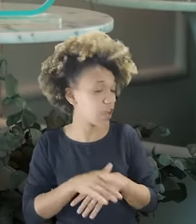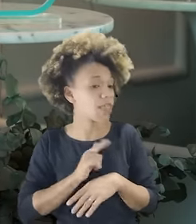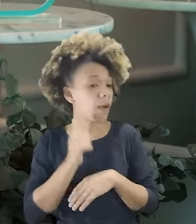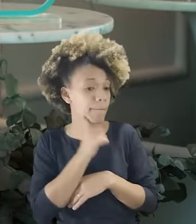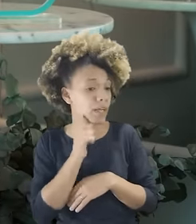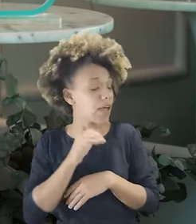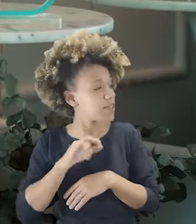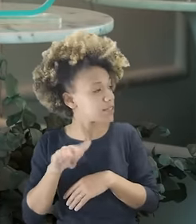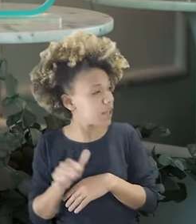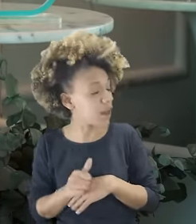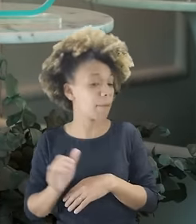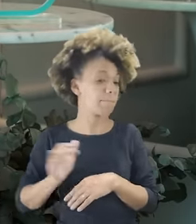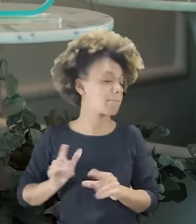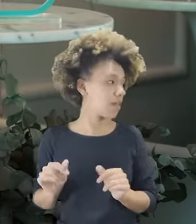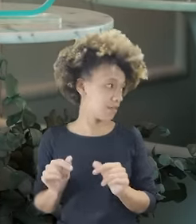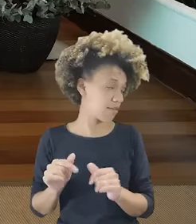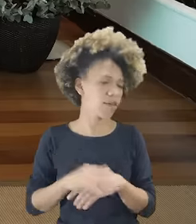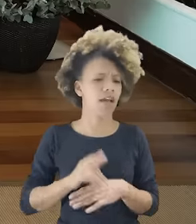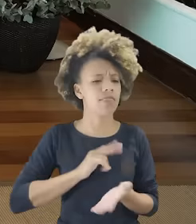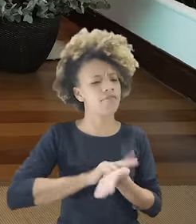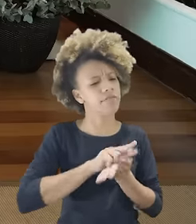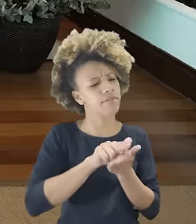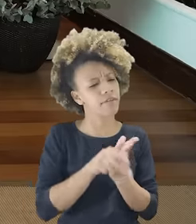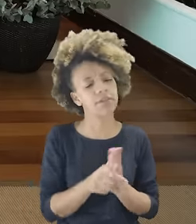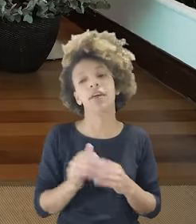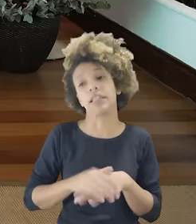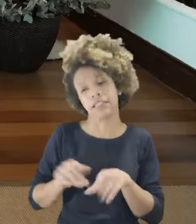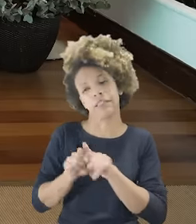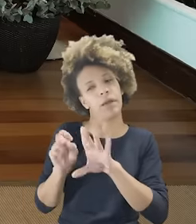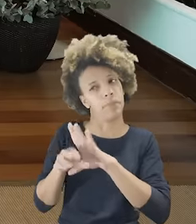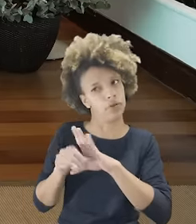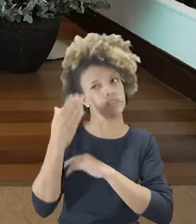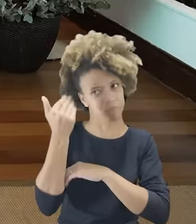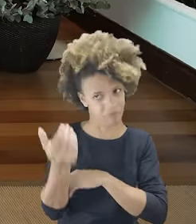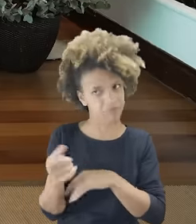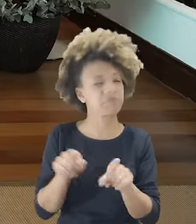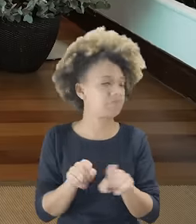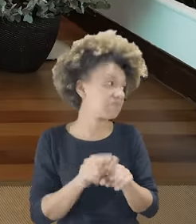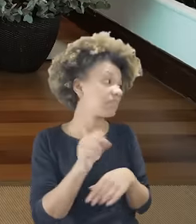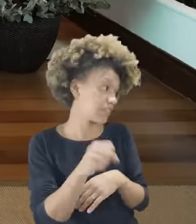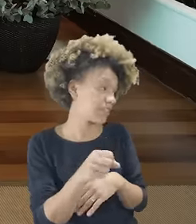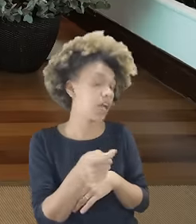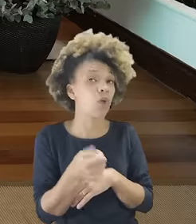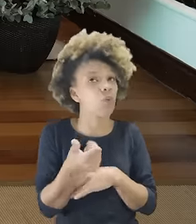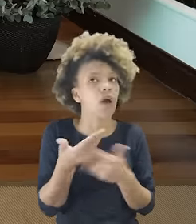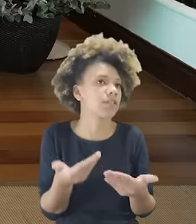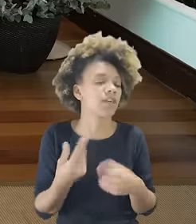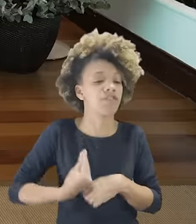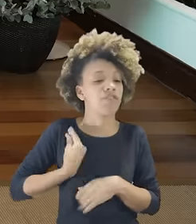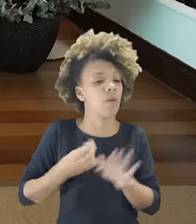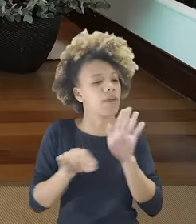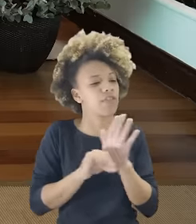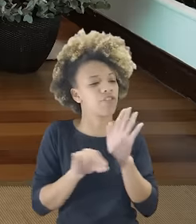tem uma menina que eu adoro que é a cela que faz a milionária tem várias coisinhas assim blogueirinha né que é quase como